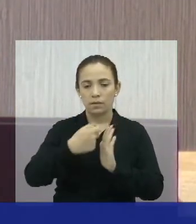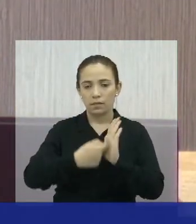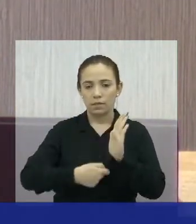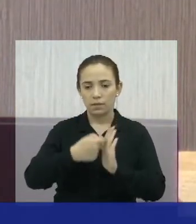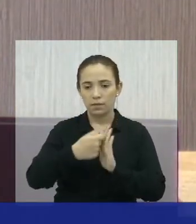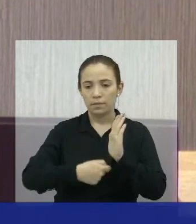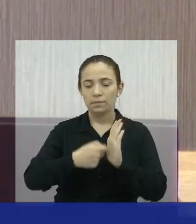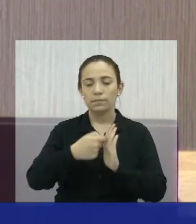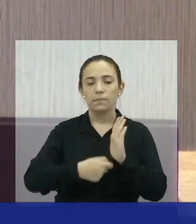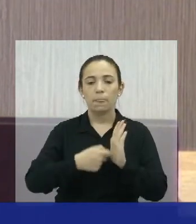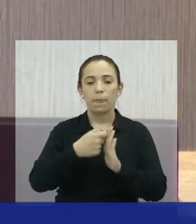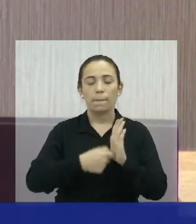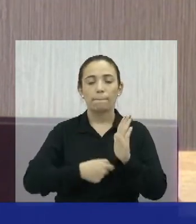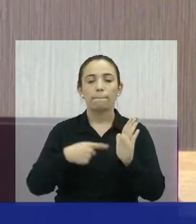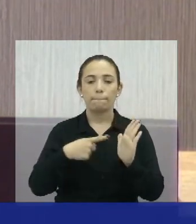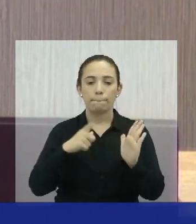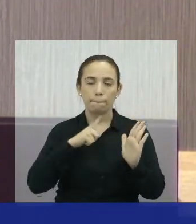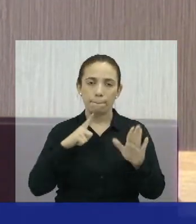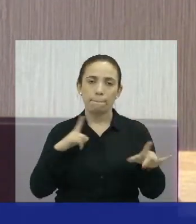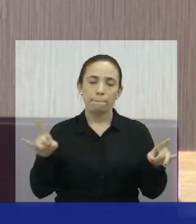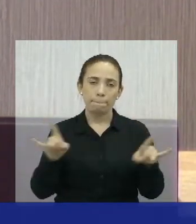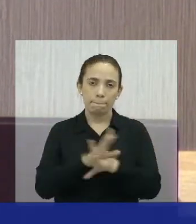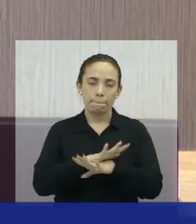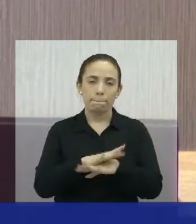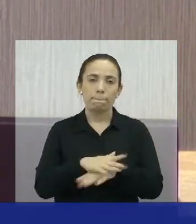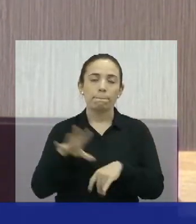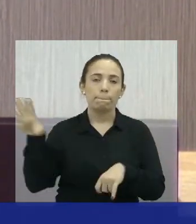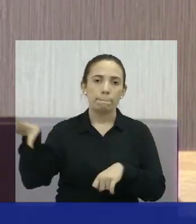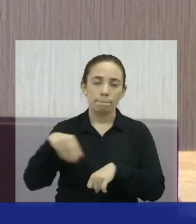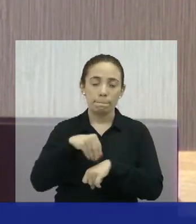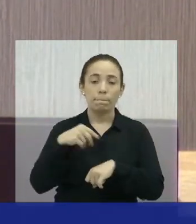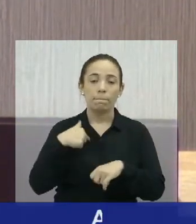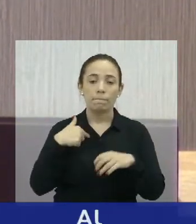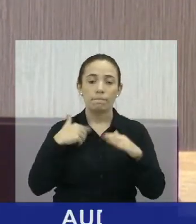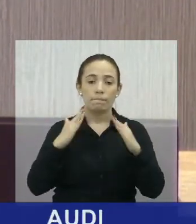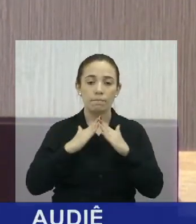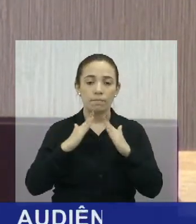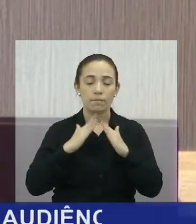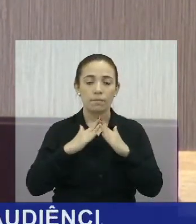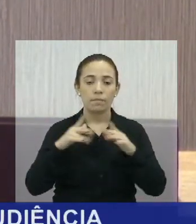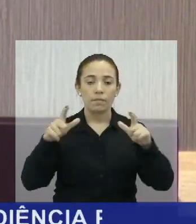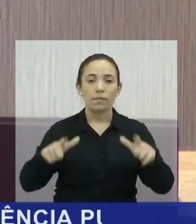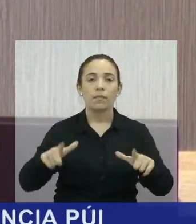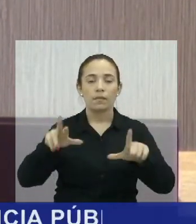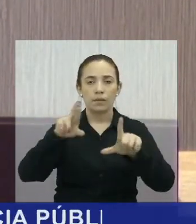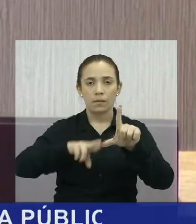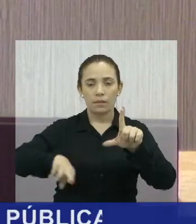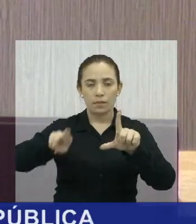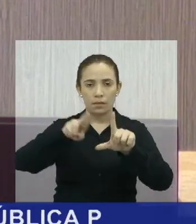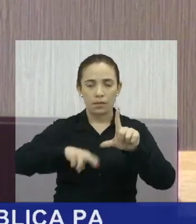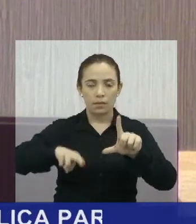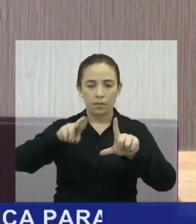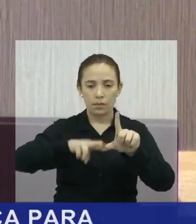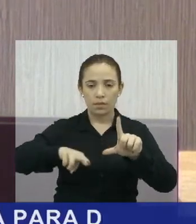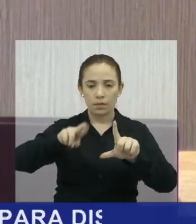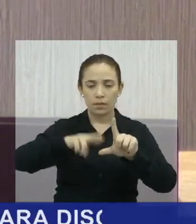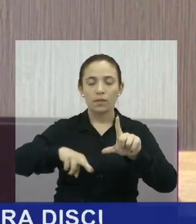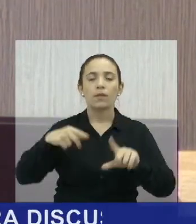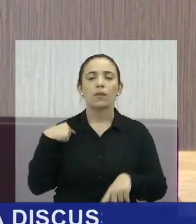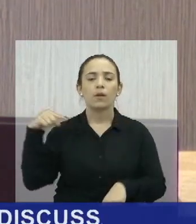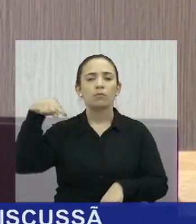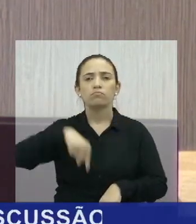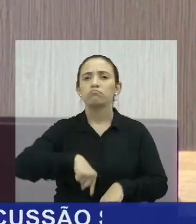Obrigada. Mas eu trouxe aqui, eu sou moradora ali do bairro Lagoa Redonda, e eu estou